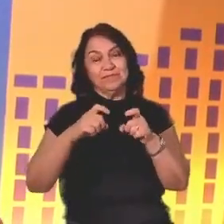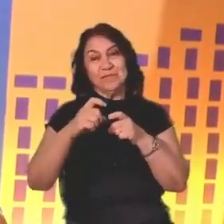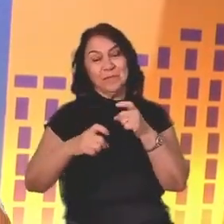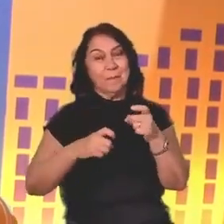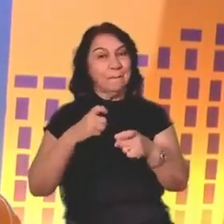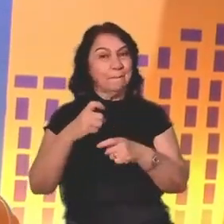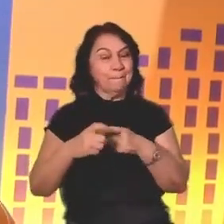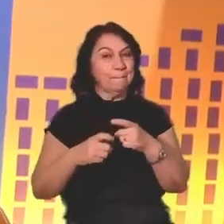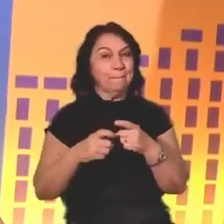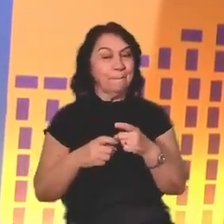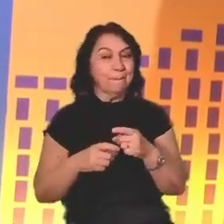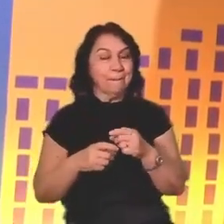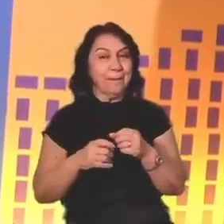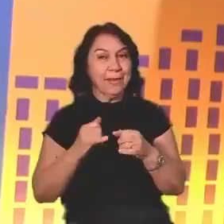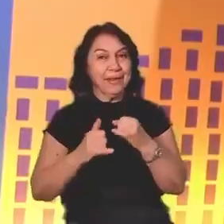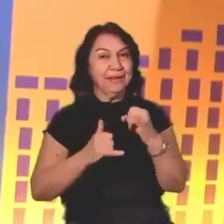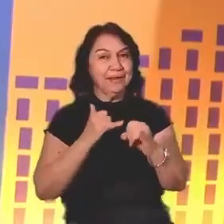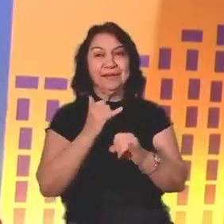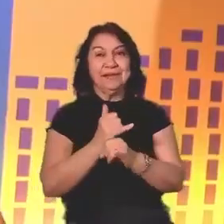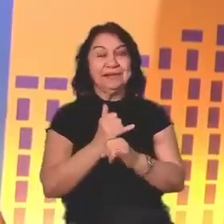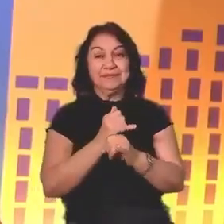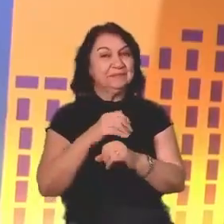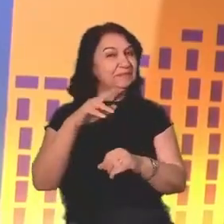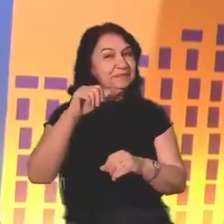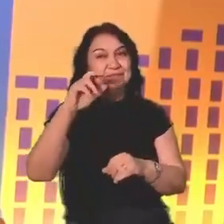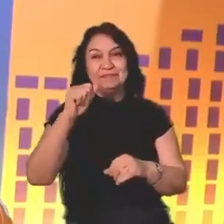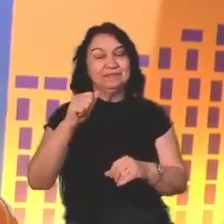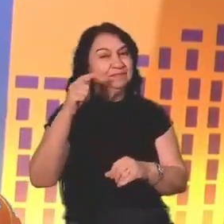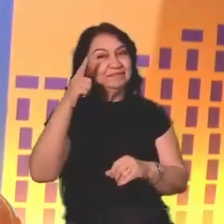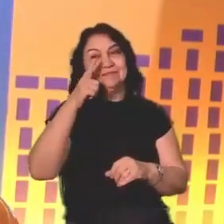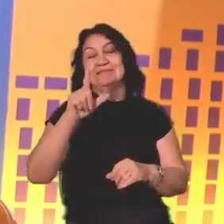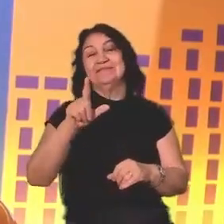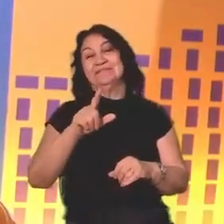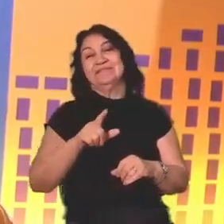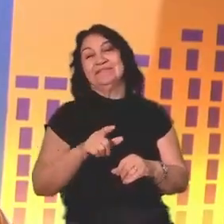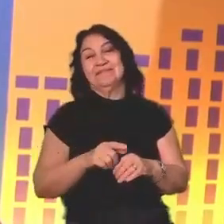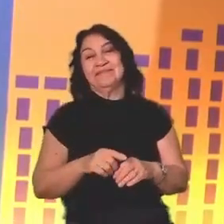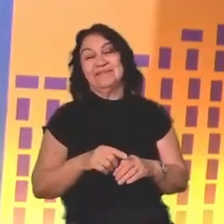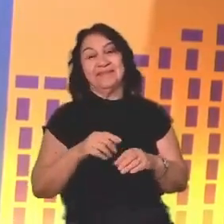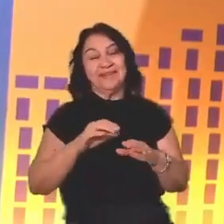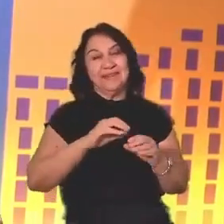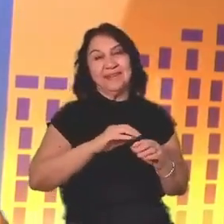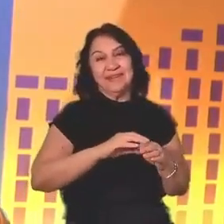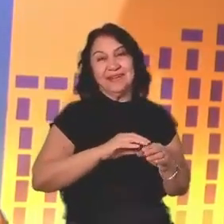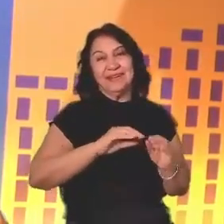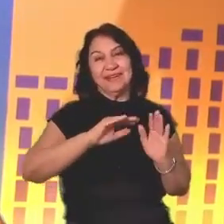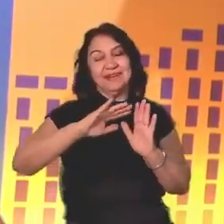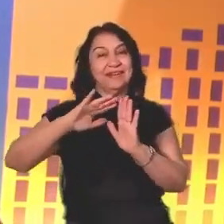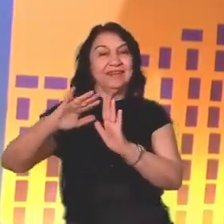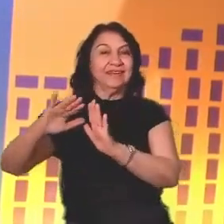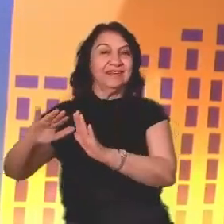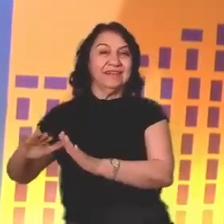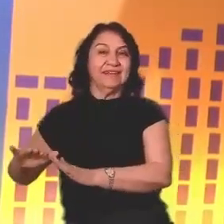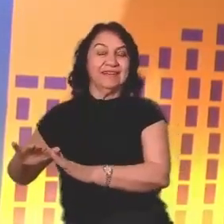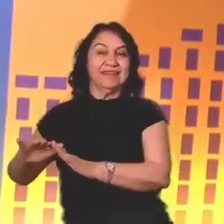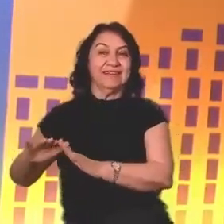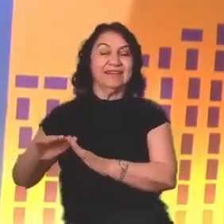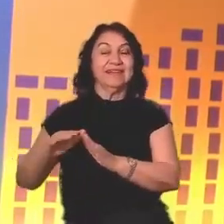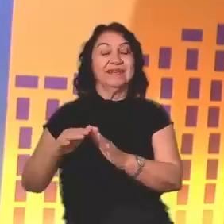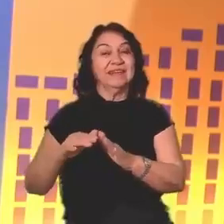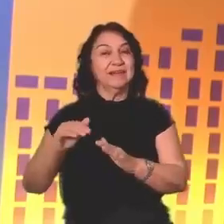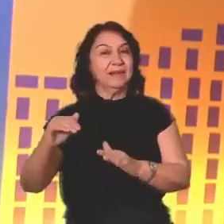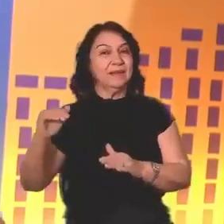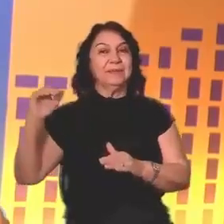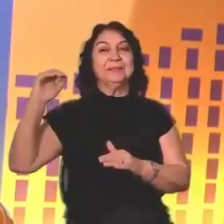ganhou, mas eles trocaram lá, fez uma confusão, aí ele ficou fora. Ele teve que ficar adulto, começar a